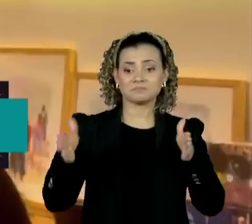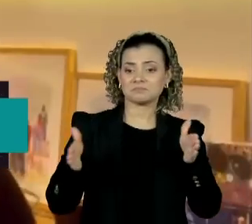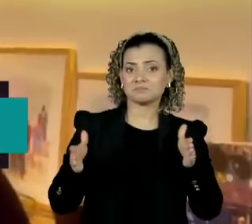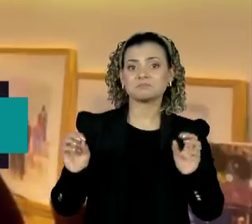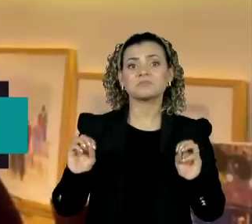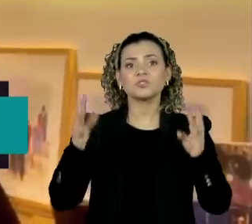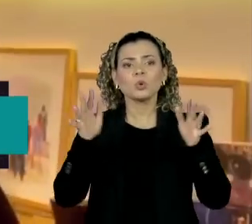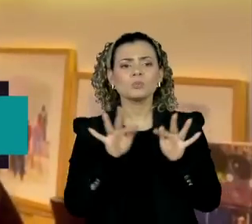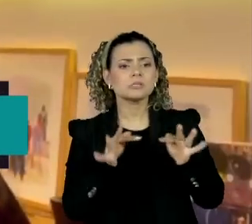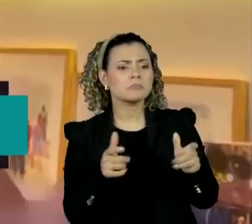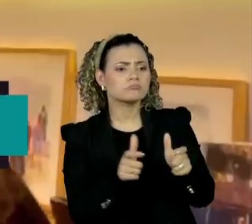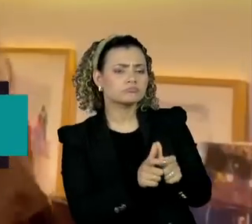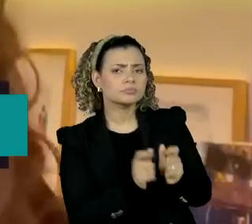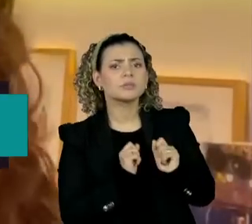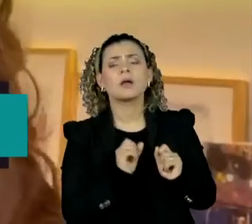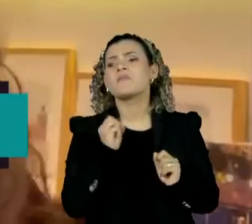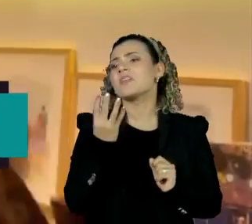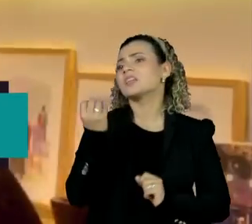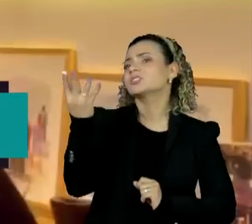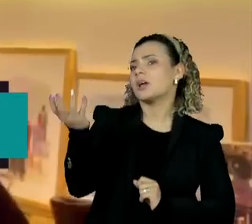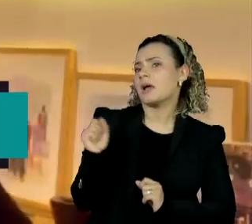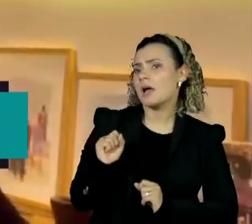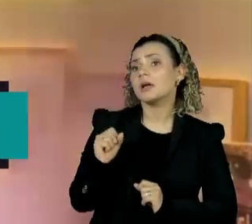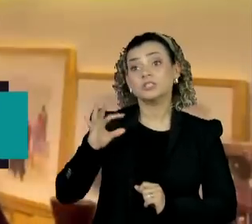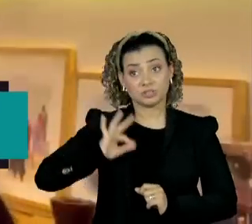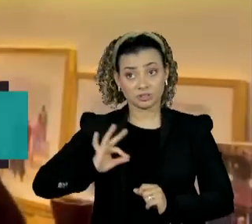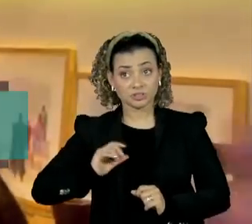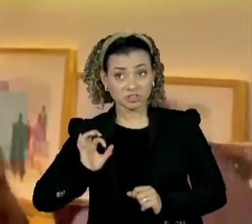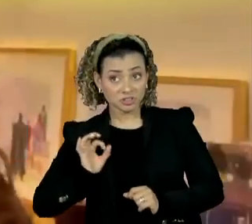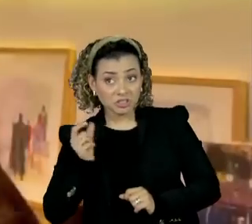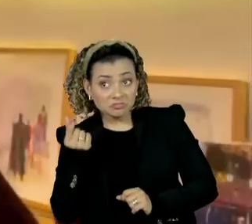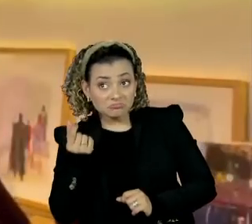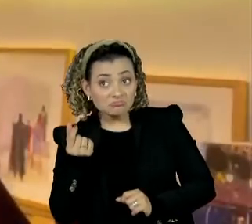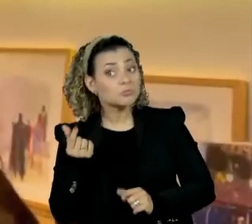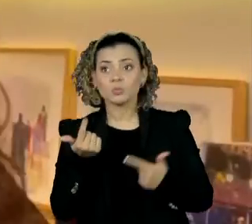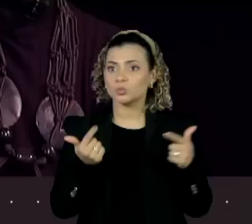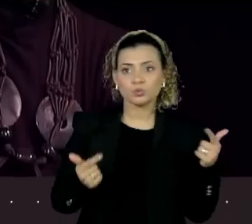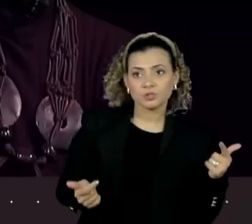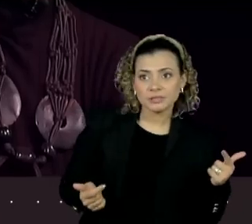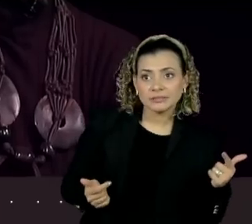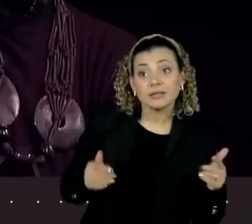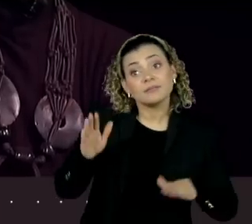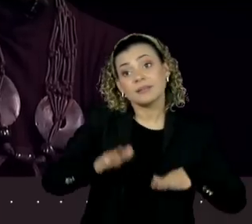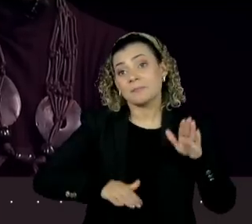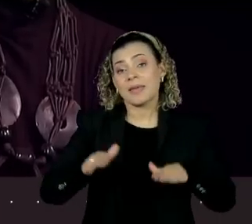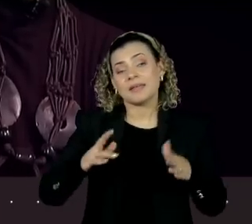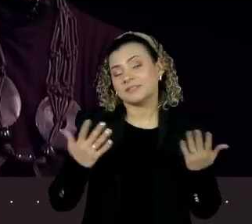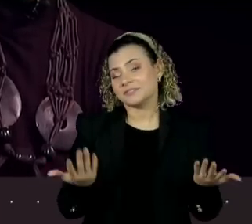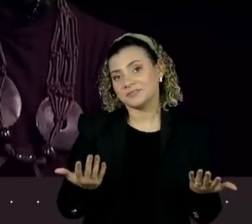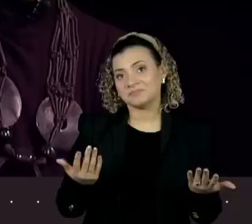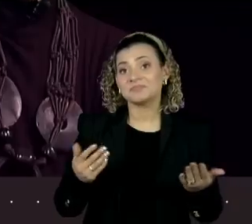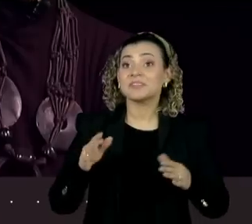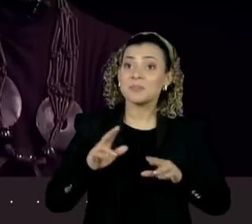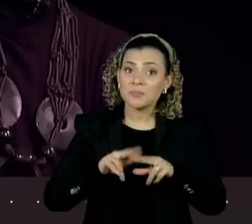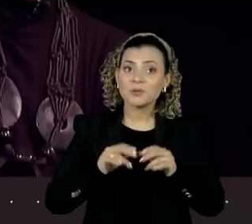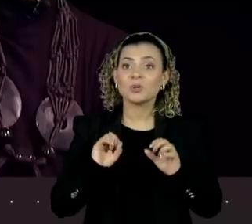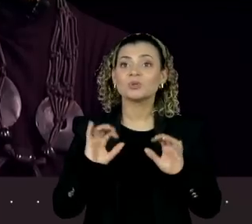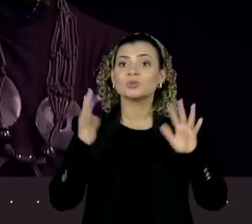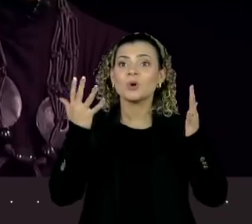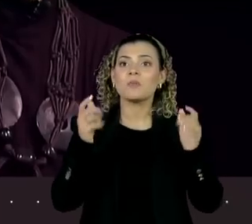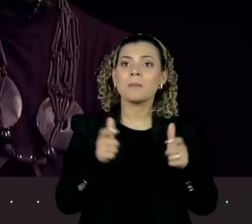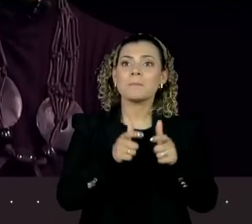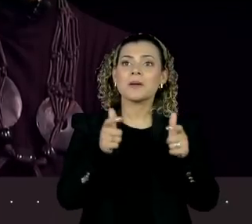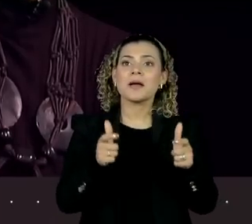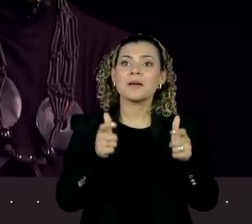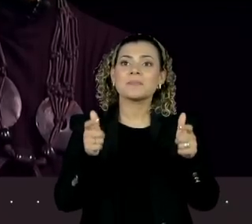um show pequeno, era para viajar, tinha grana, não tinha. Então, conforme o acontecimento, o show ia crescendo, ia